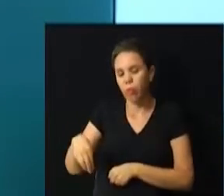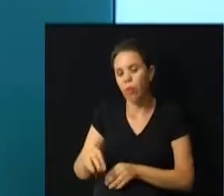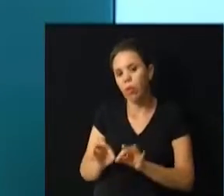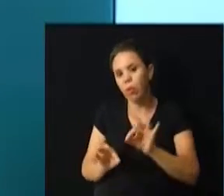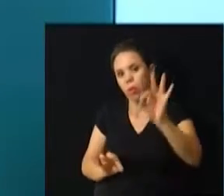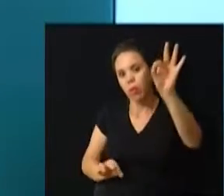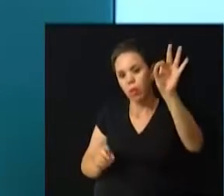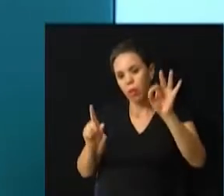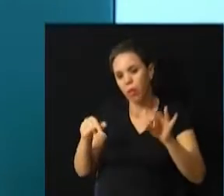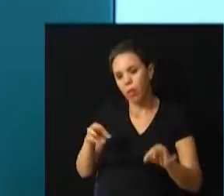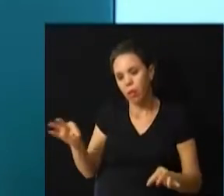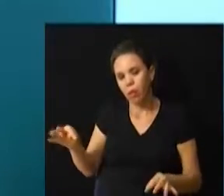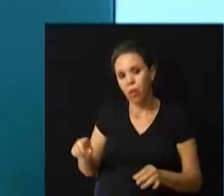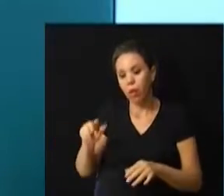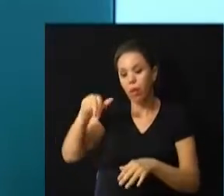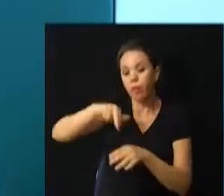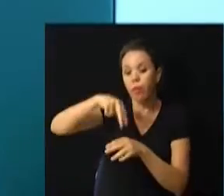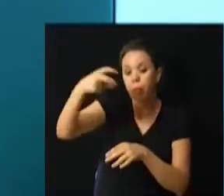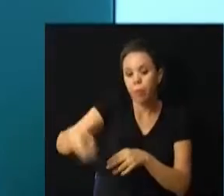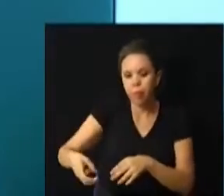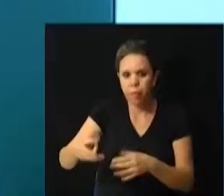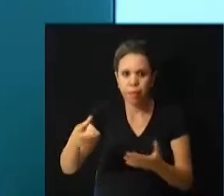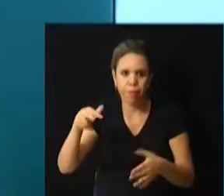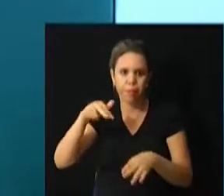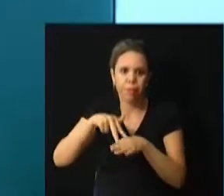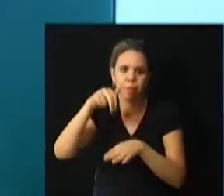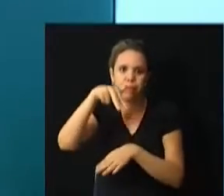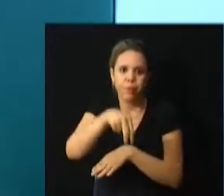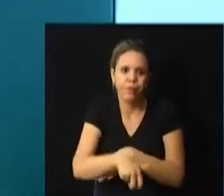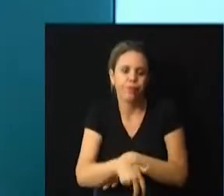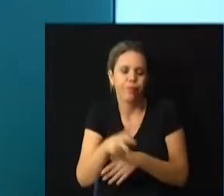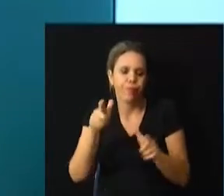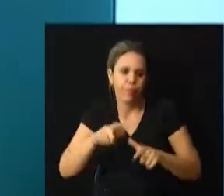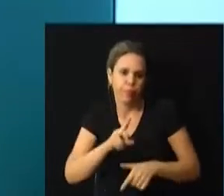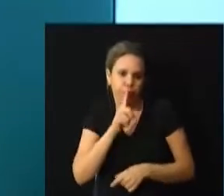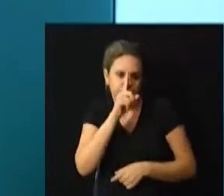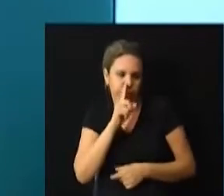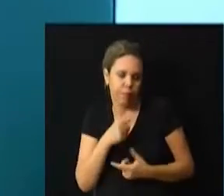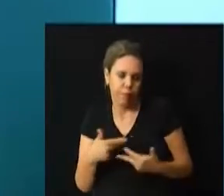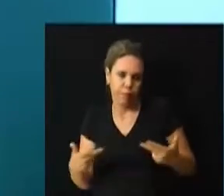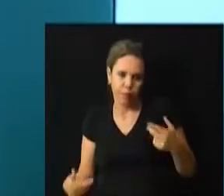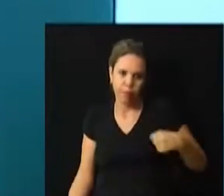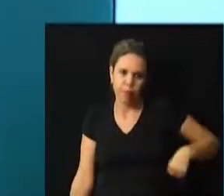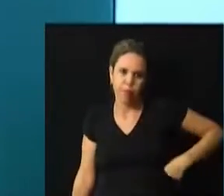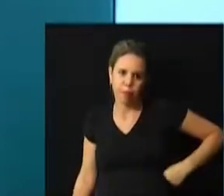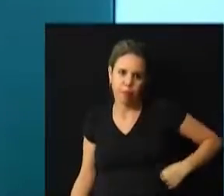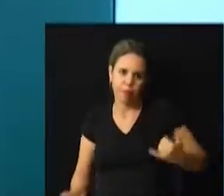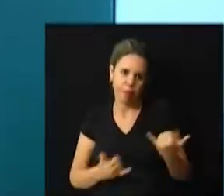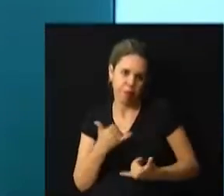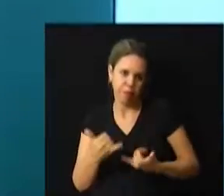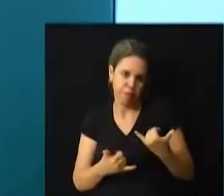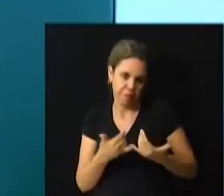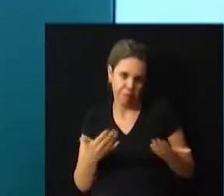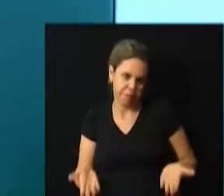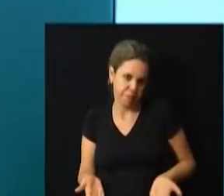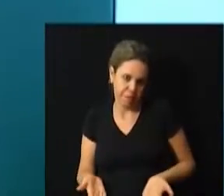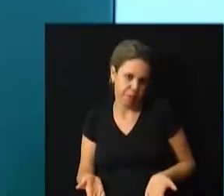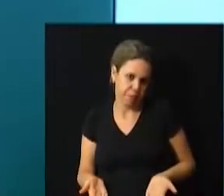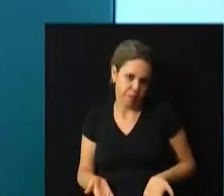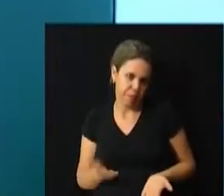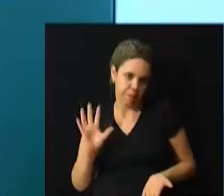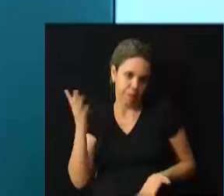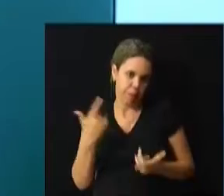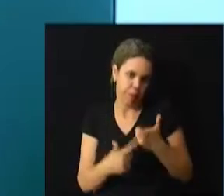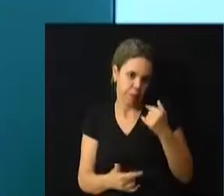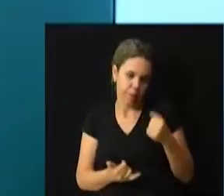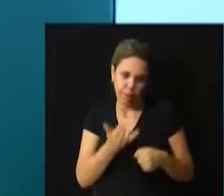50 centímetros quanto em 1,5 m, ela vai pular, né? Aquilo é uma coisa lúdica para ela. Então,